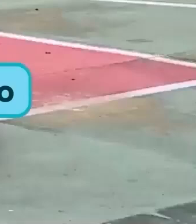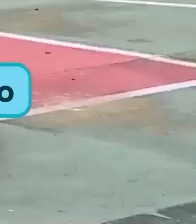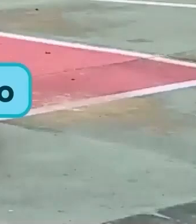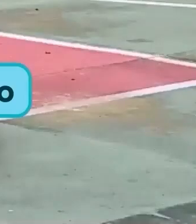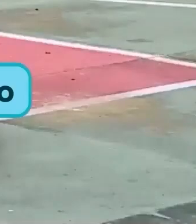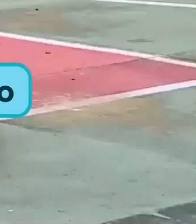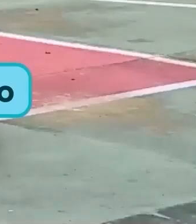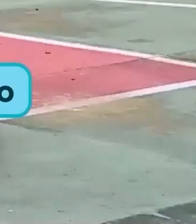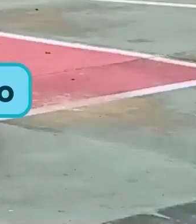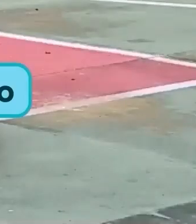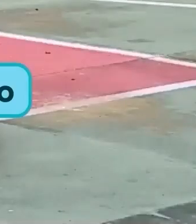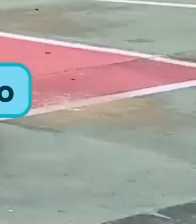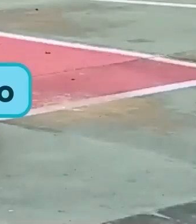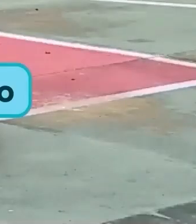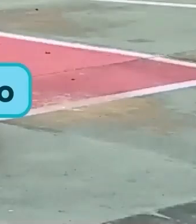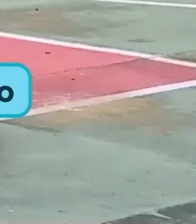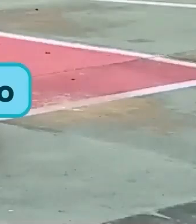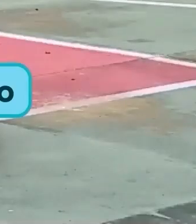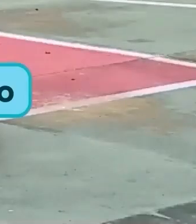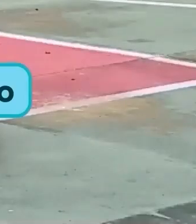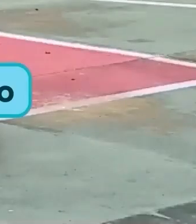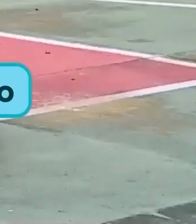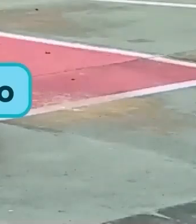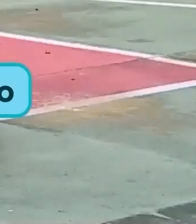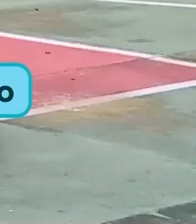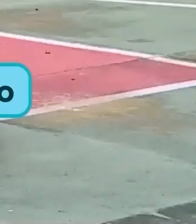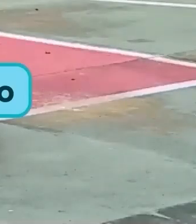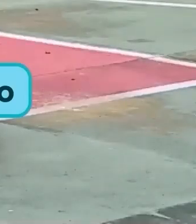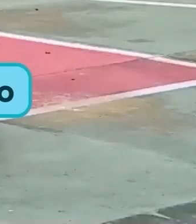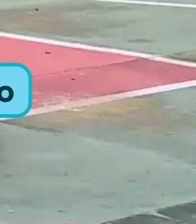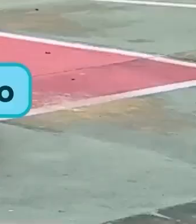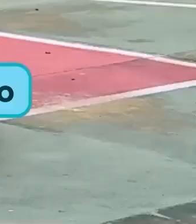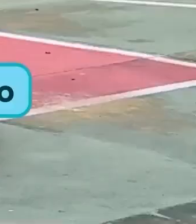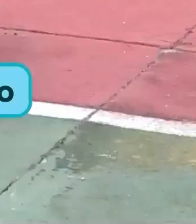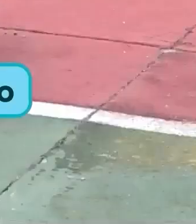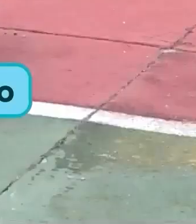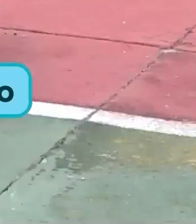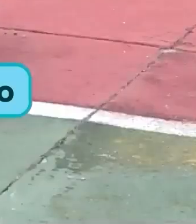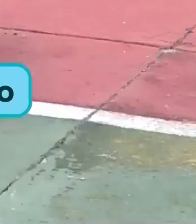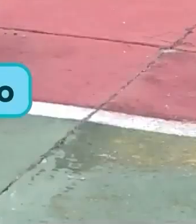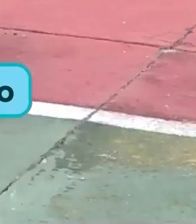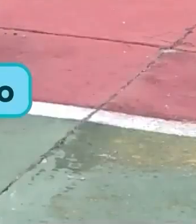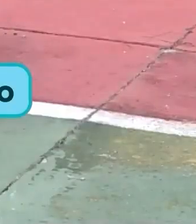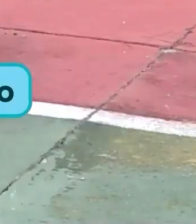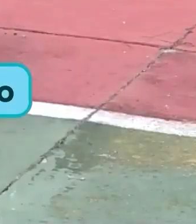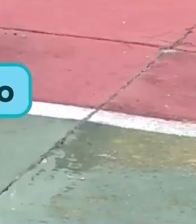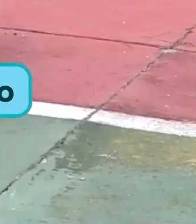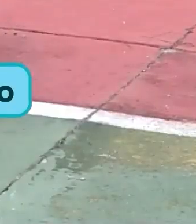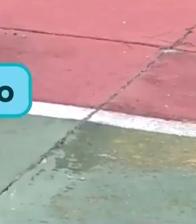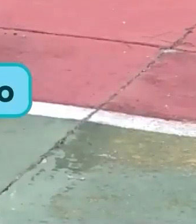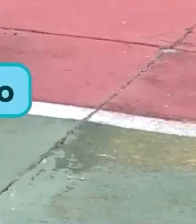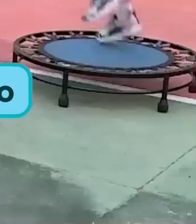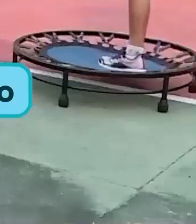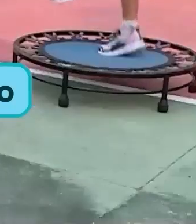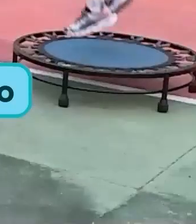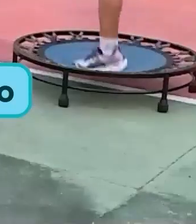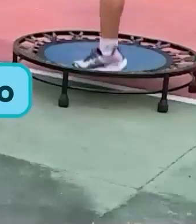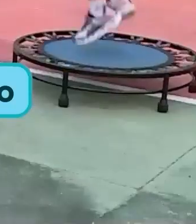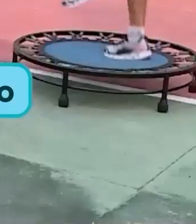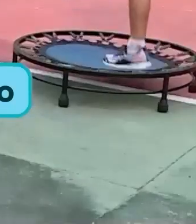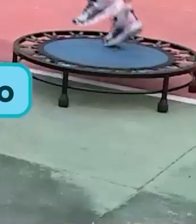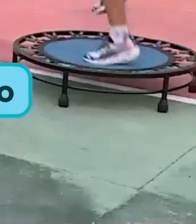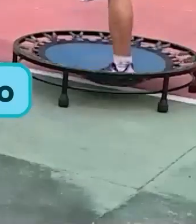você tem que gravar as coreografias. Certo? Agora eu quero que vocês assistam novamente com o som,